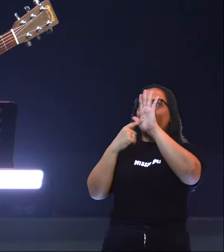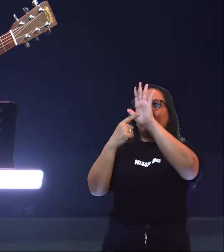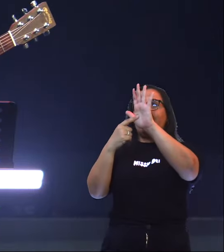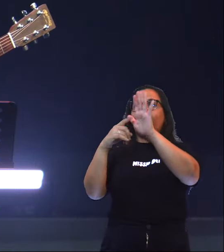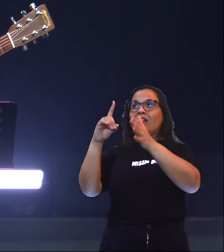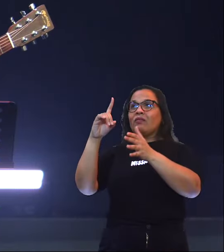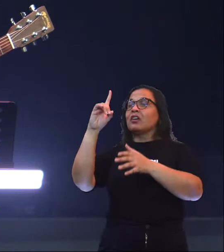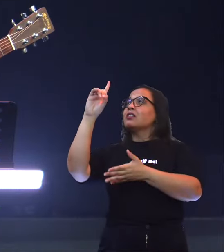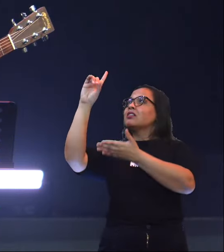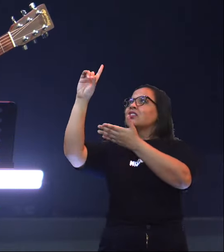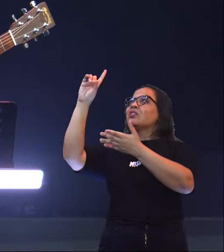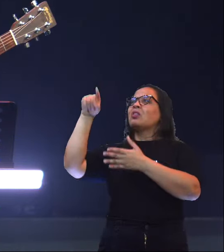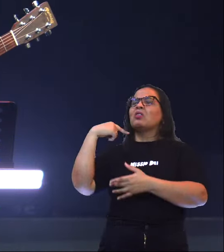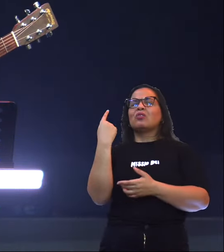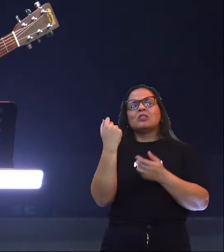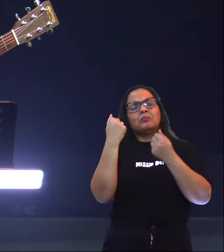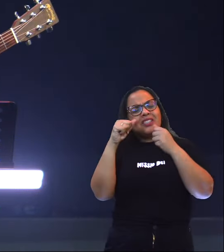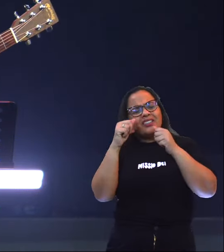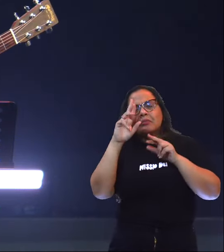ao Senhor, vamos elevá-lo.